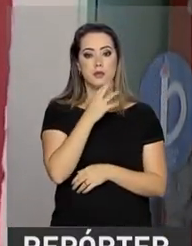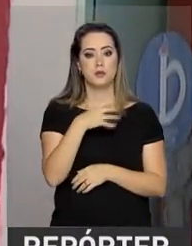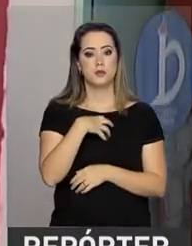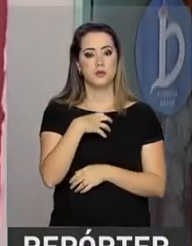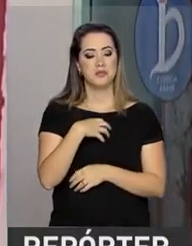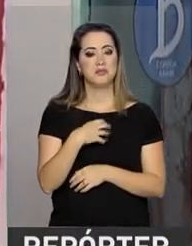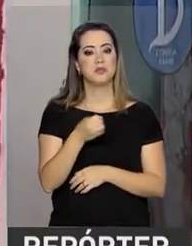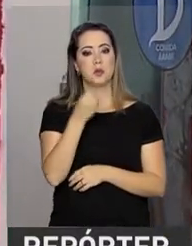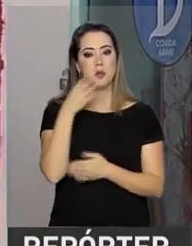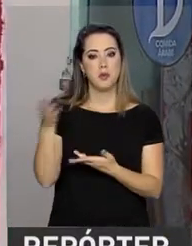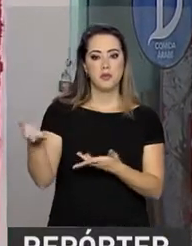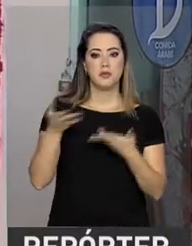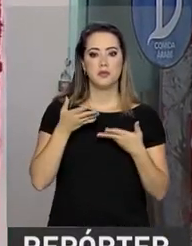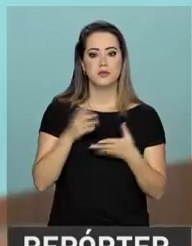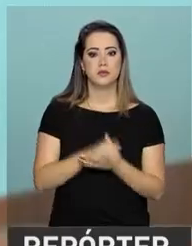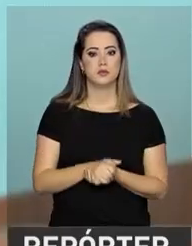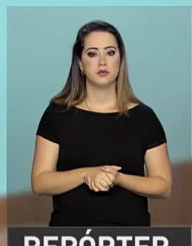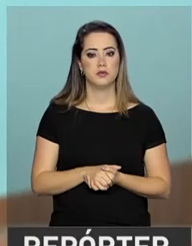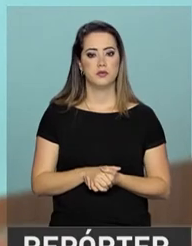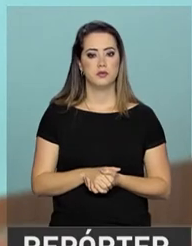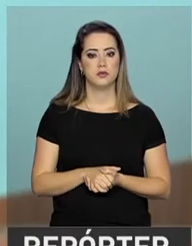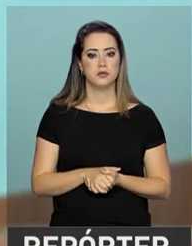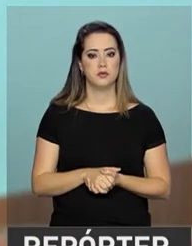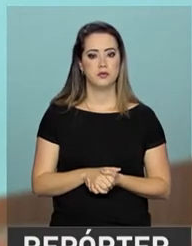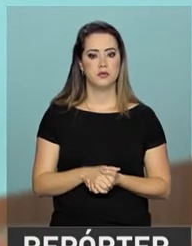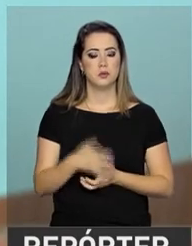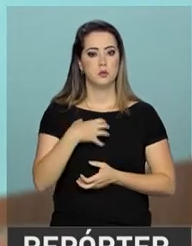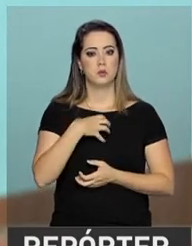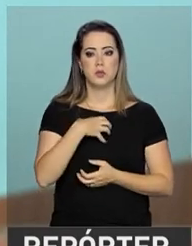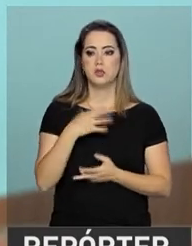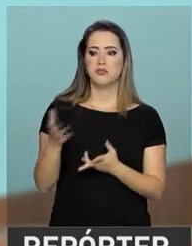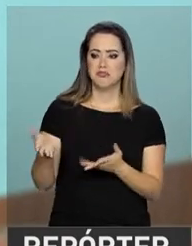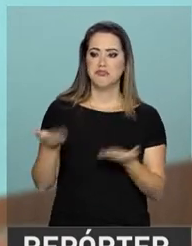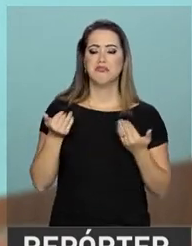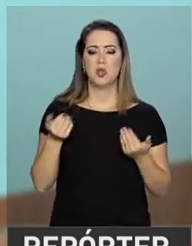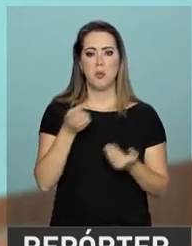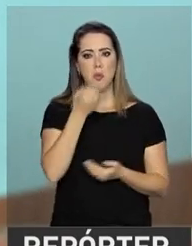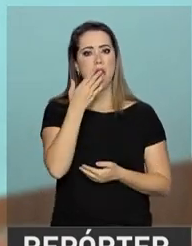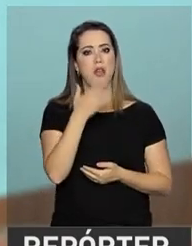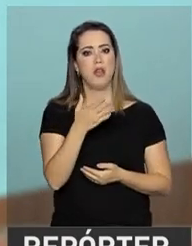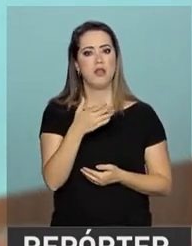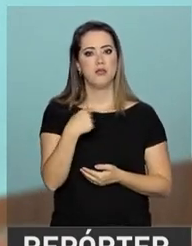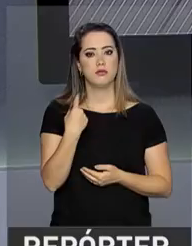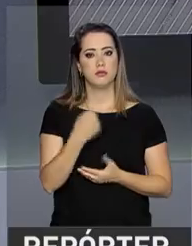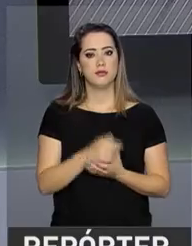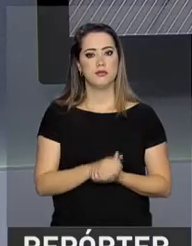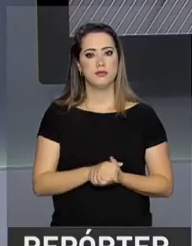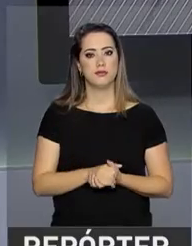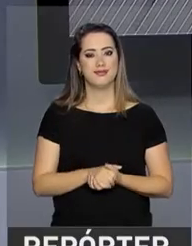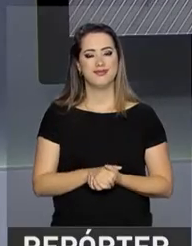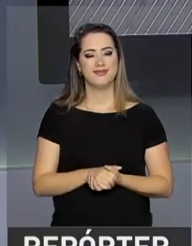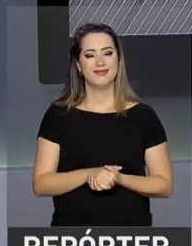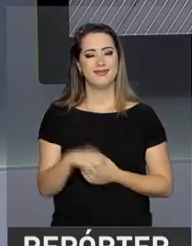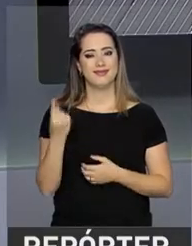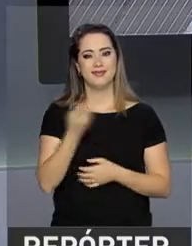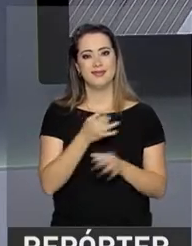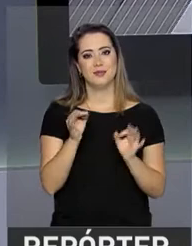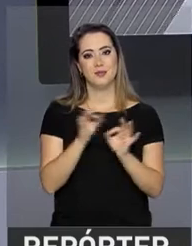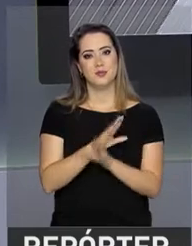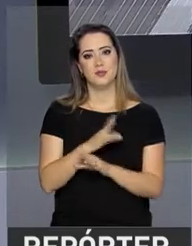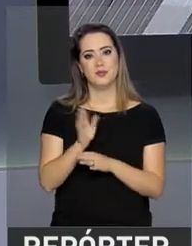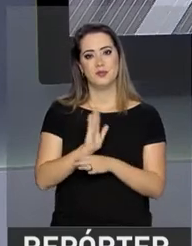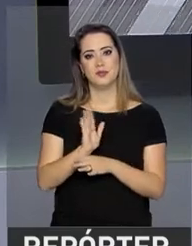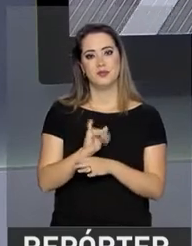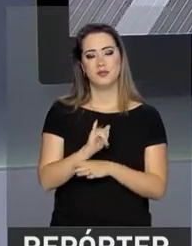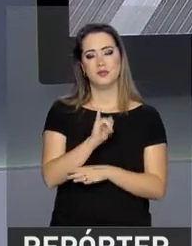acolhimento do povo brasileiro a gente recebeu muito bom aqui brasileiro recebeu muito ruim nós ficamos por aqui